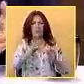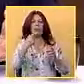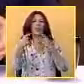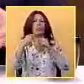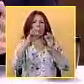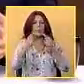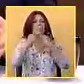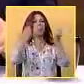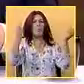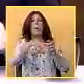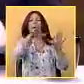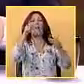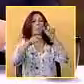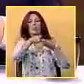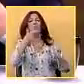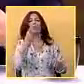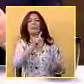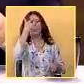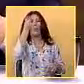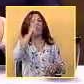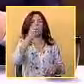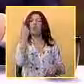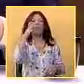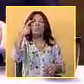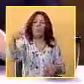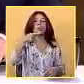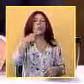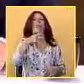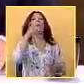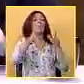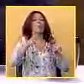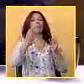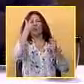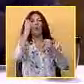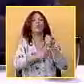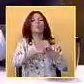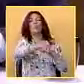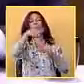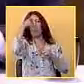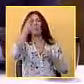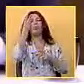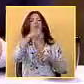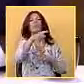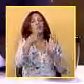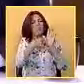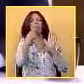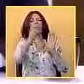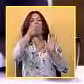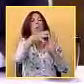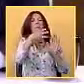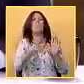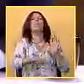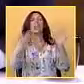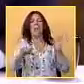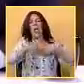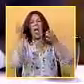não entendem, ainda não entenderam, e alguém disse uma vez que as pessoas se calhar eram demasiado estúpidas para entender. E já agora deixe-me explicar uma palavra